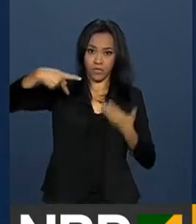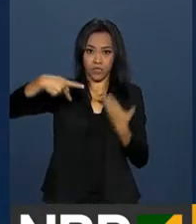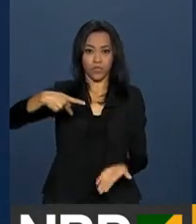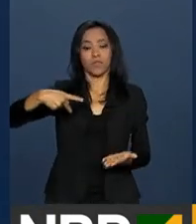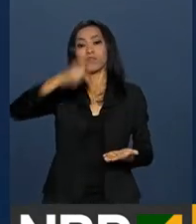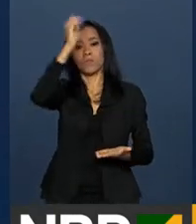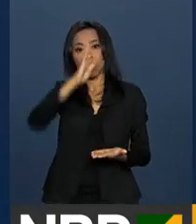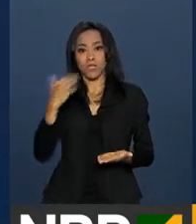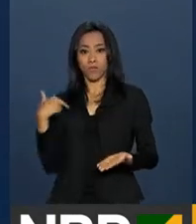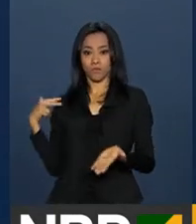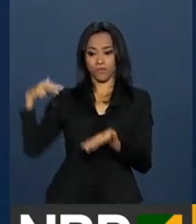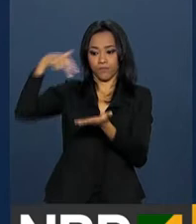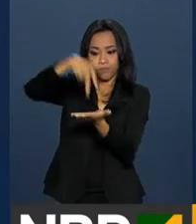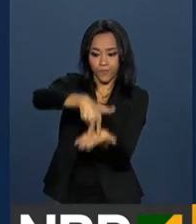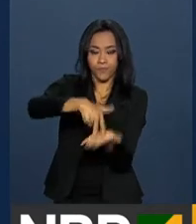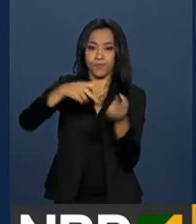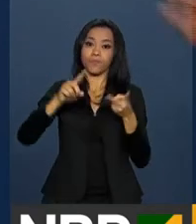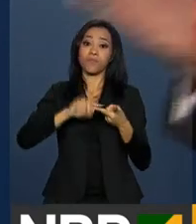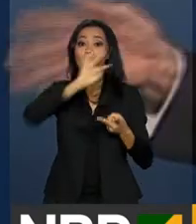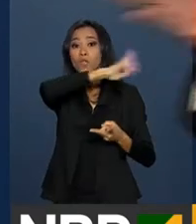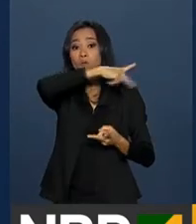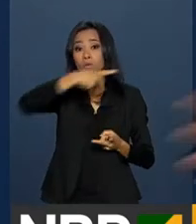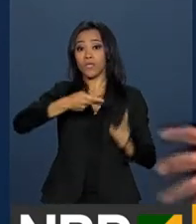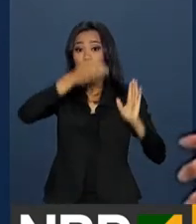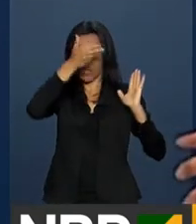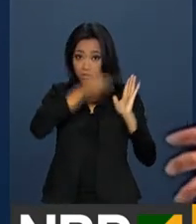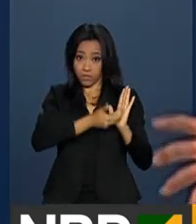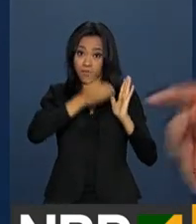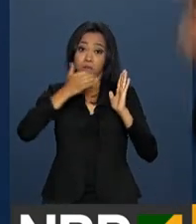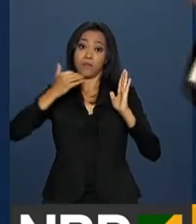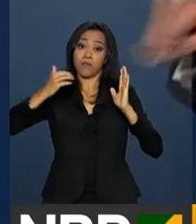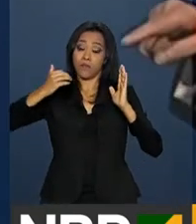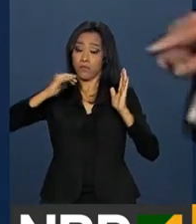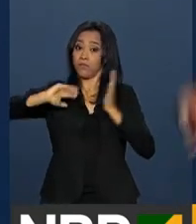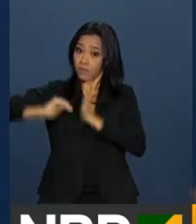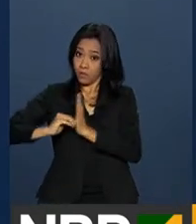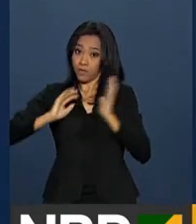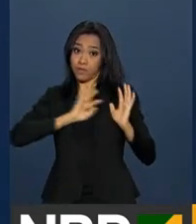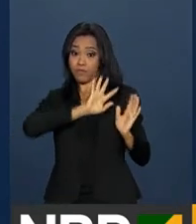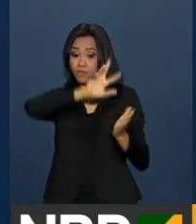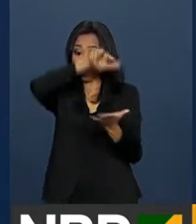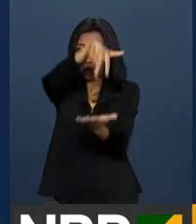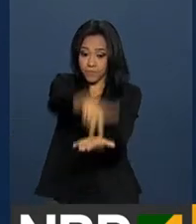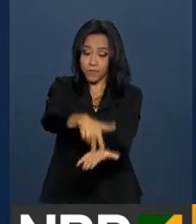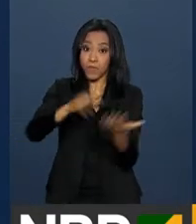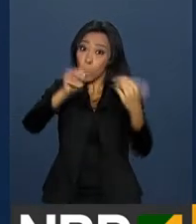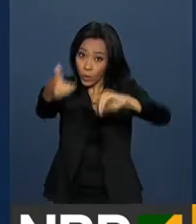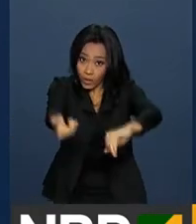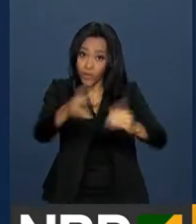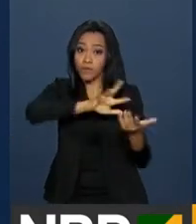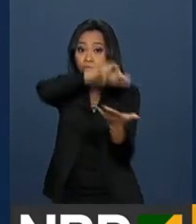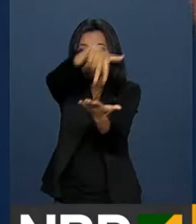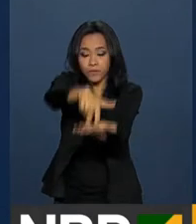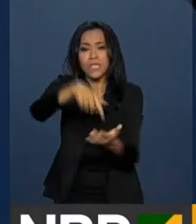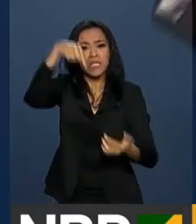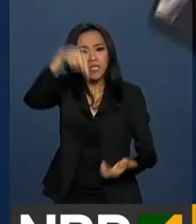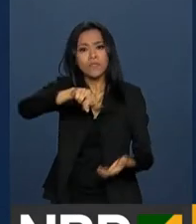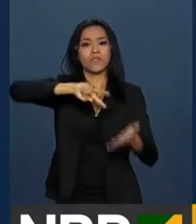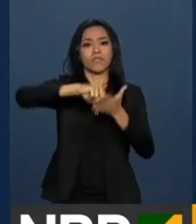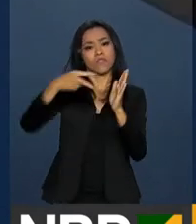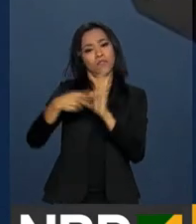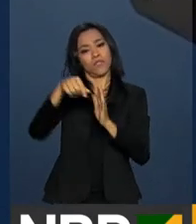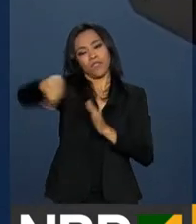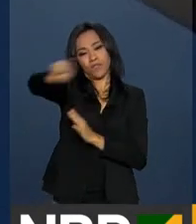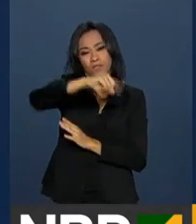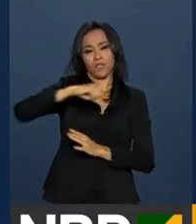chefe do Legislativo estarem aqui como estarão, é uma significação muito forte do sucesso da Marcha